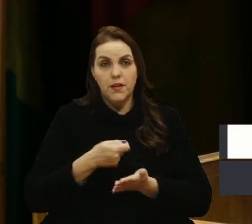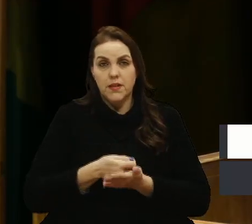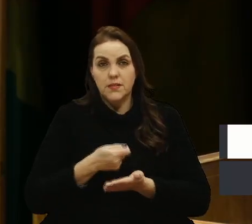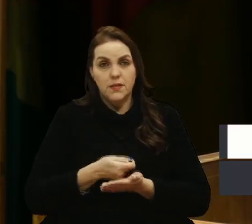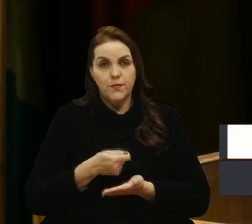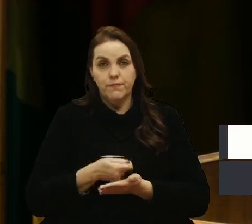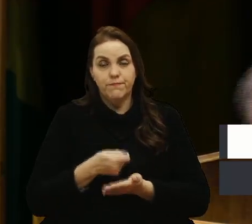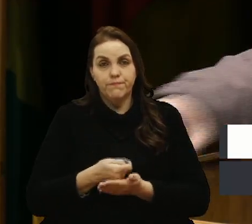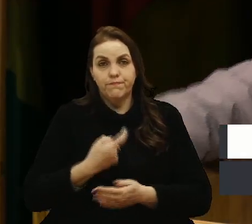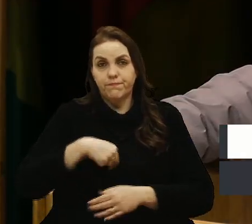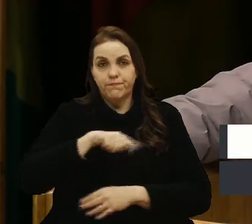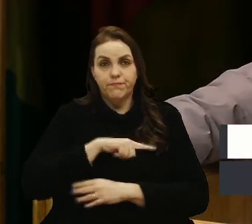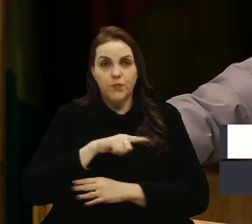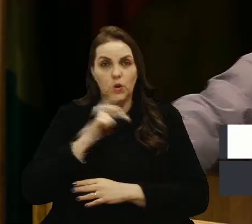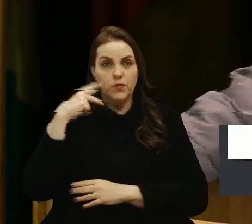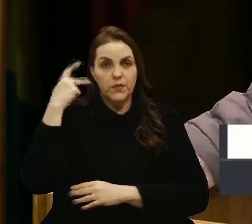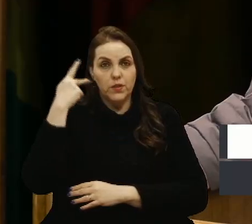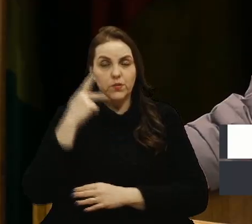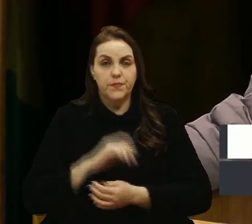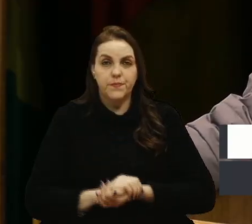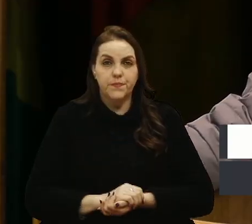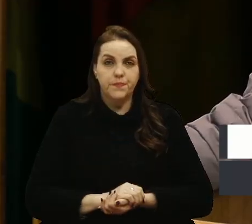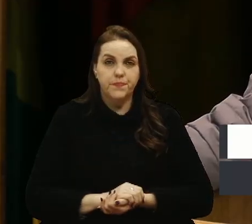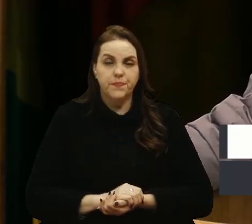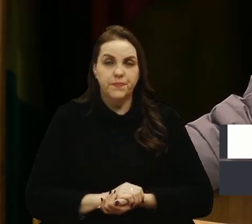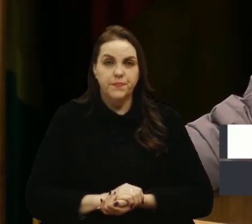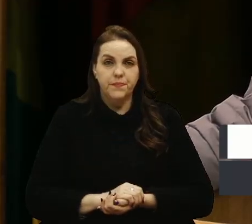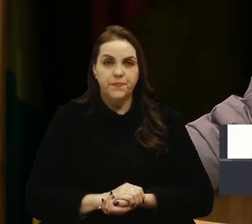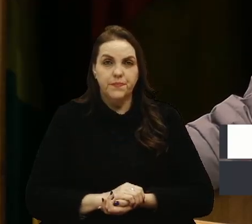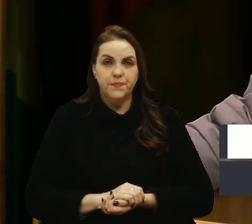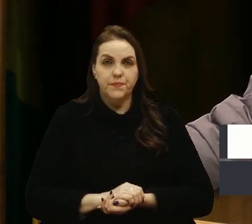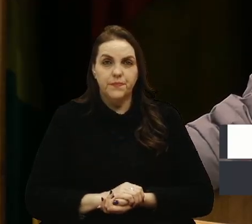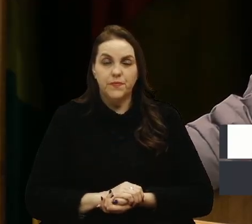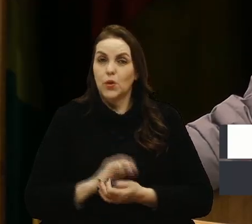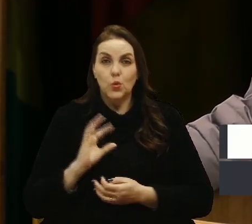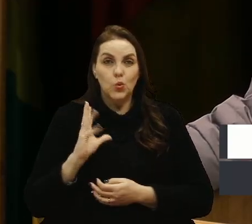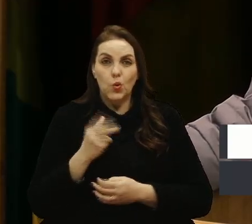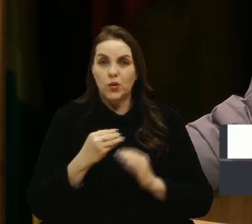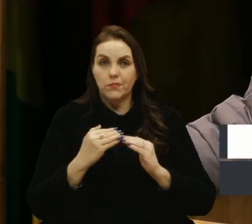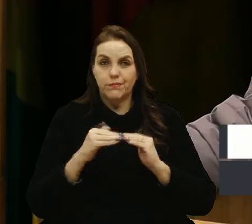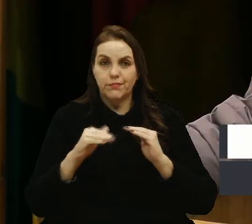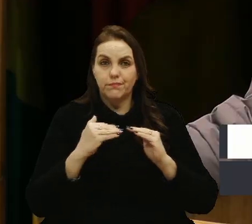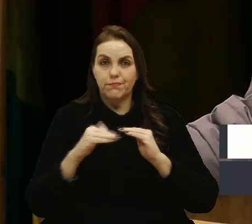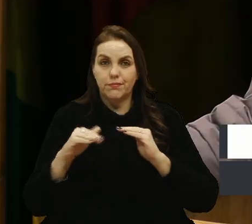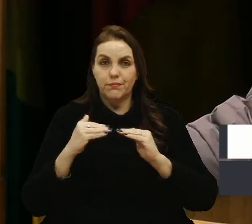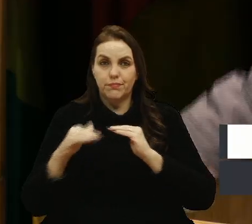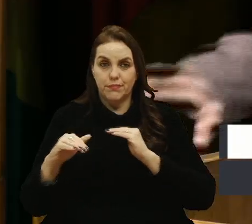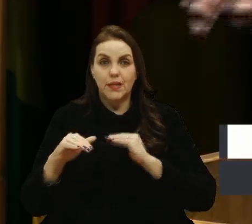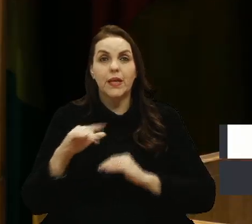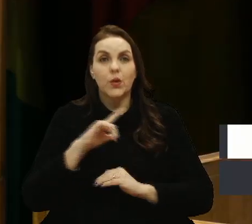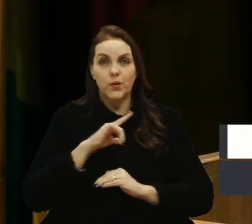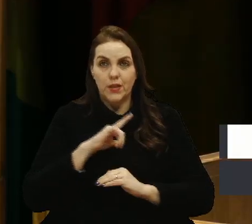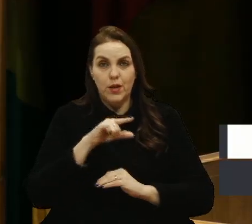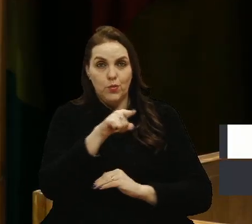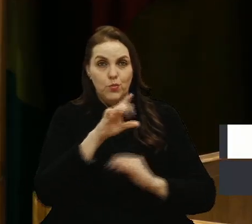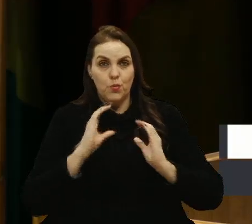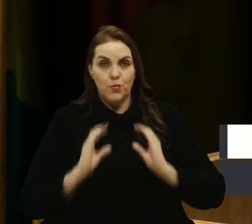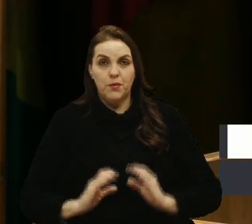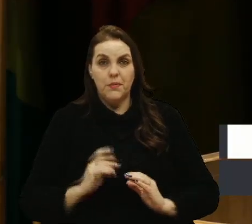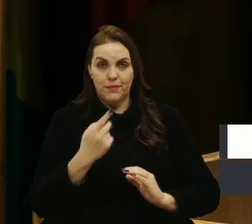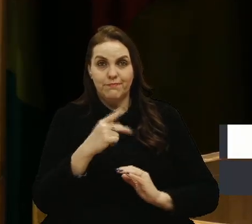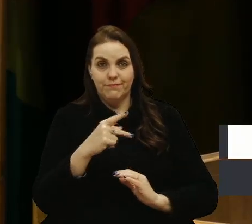como vereadores. De todas as divergências que eu tenho da conduta, e